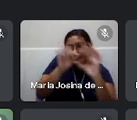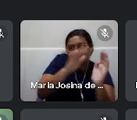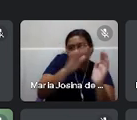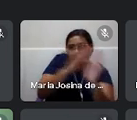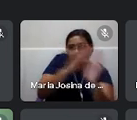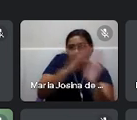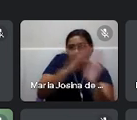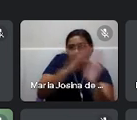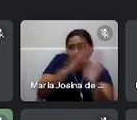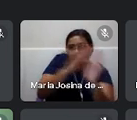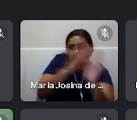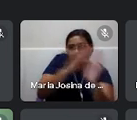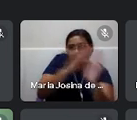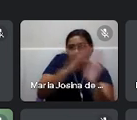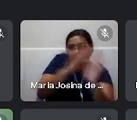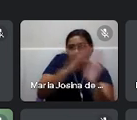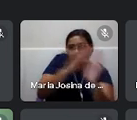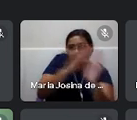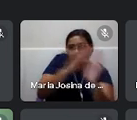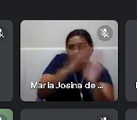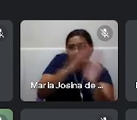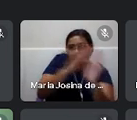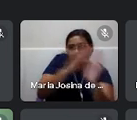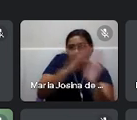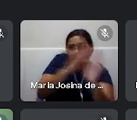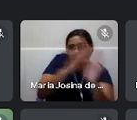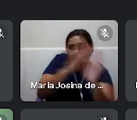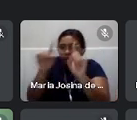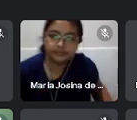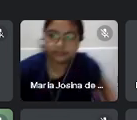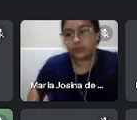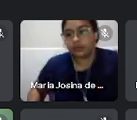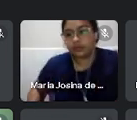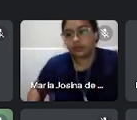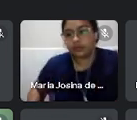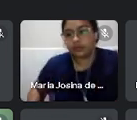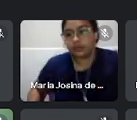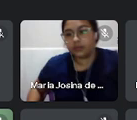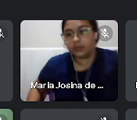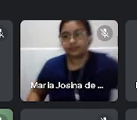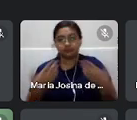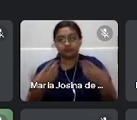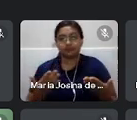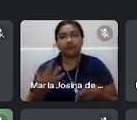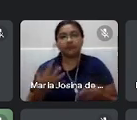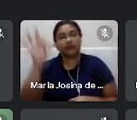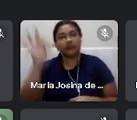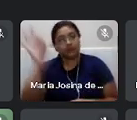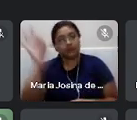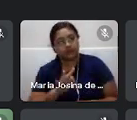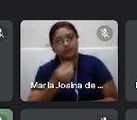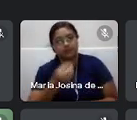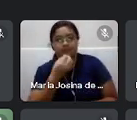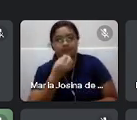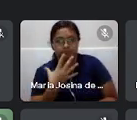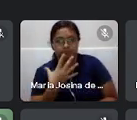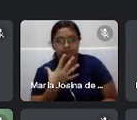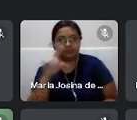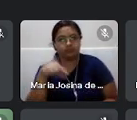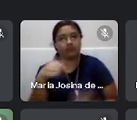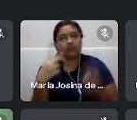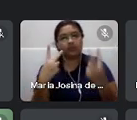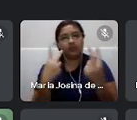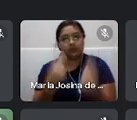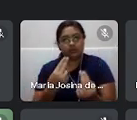o número de possibilidades desse evento favorável é igual à área desse quadrado menor aqui.